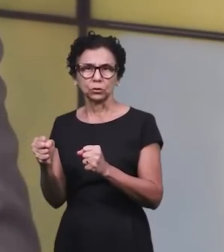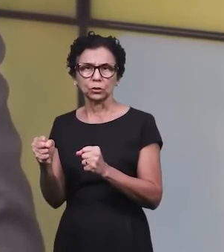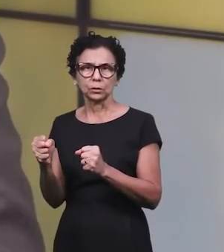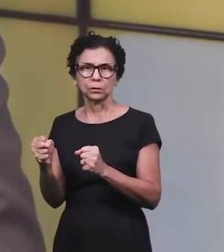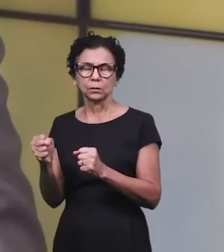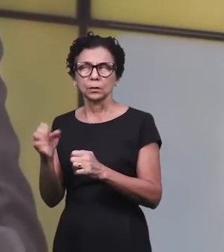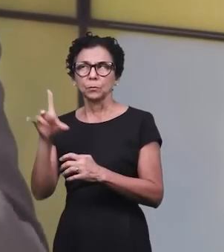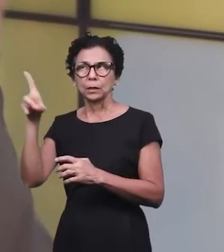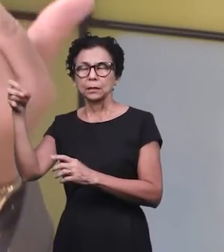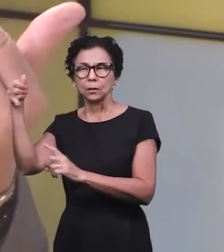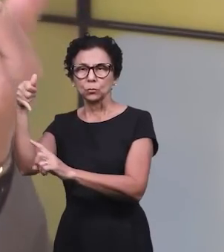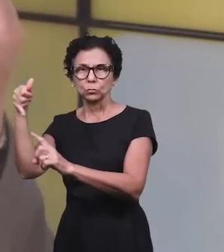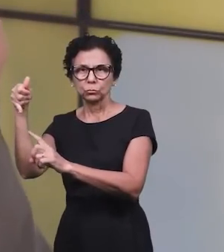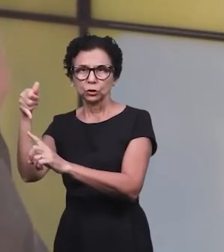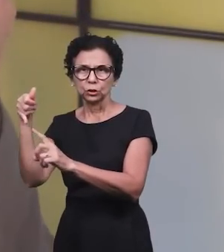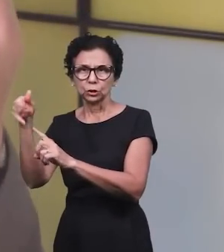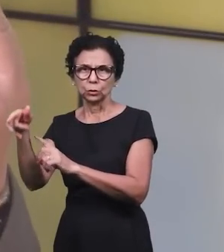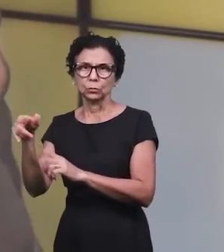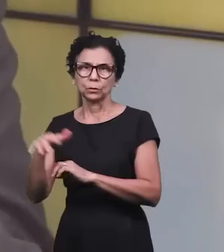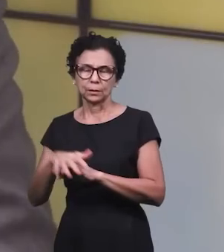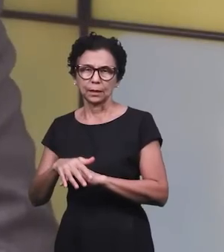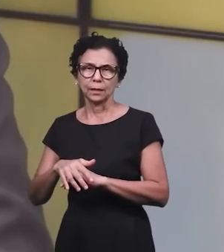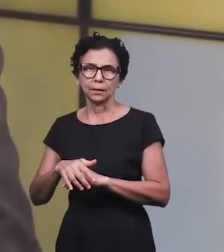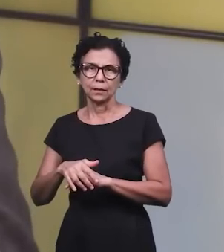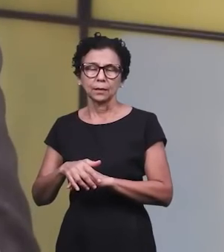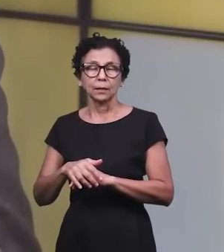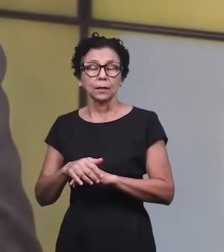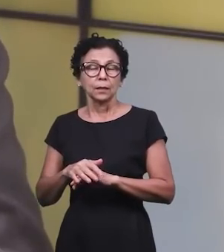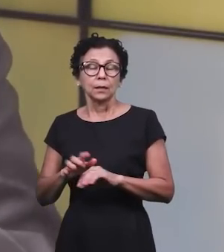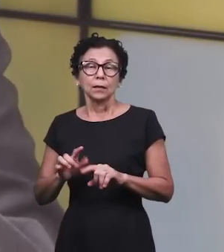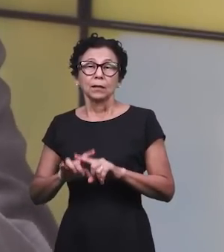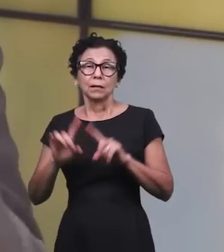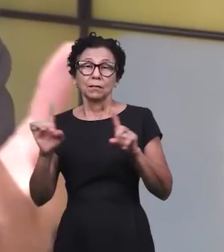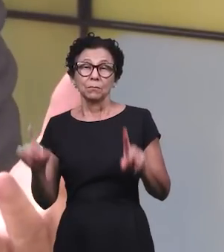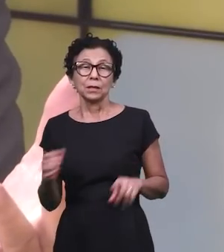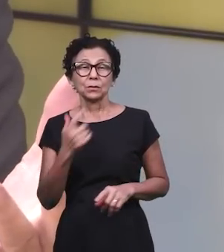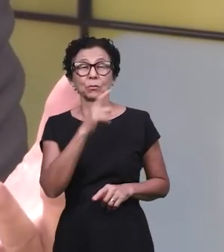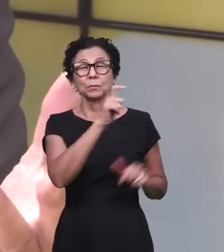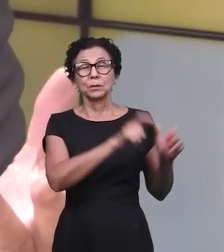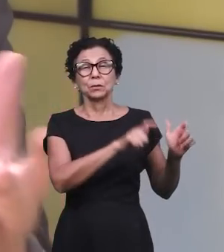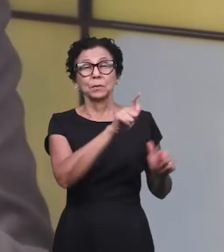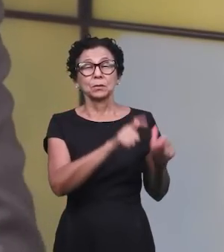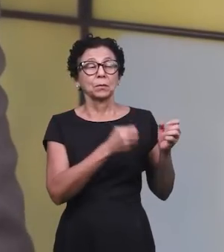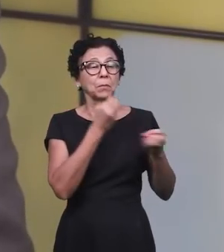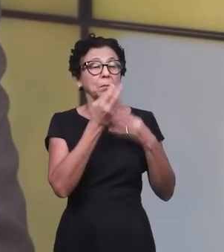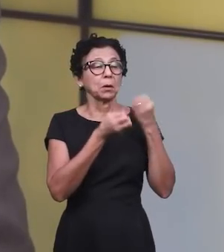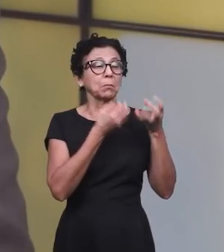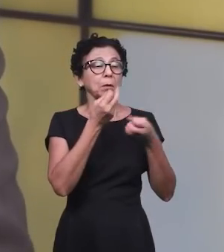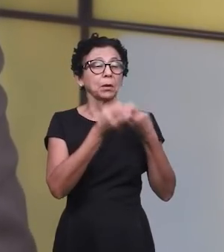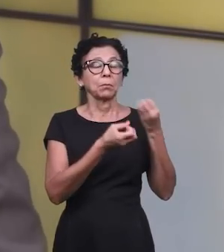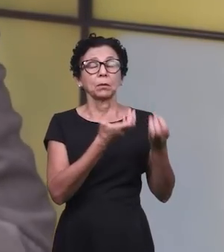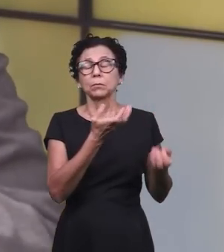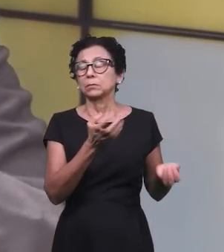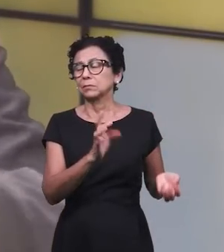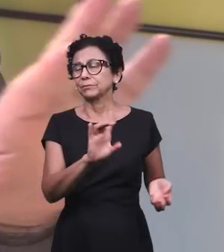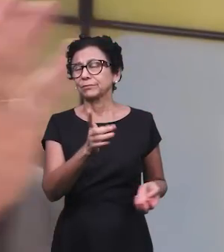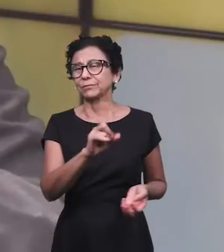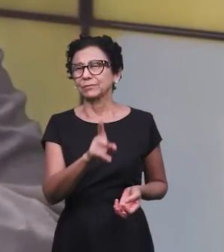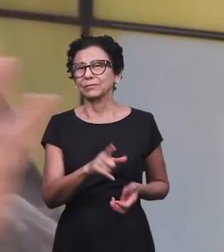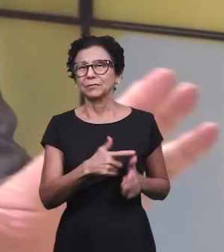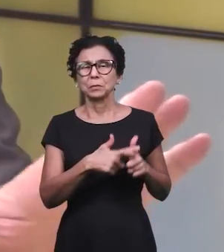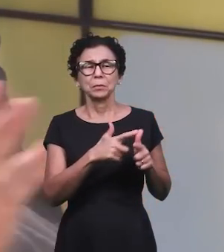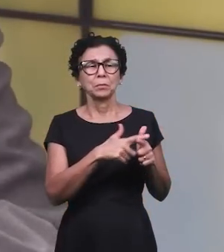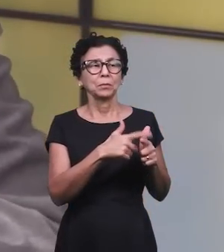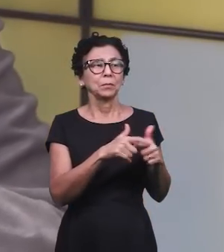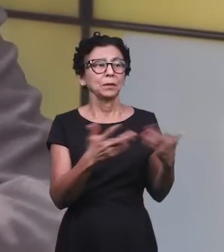daqui a pouco a pessoa vai ouvir um assunto dela na mão de outra pessoa, e isso aí causa um constrangimento. Então a primeira coisa que Jesus fez foi botar os